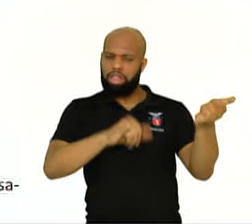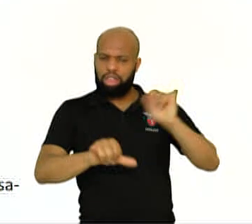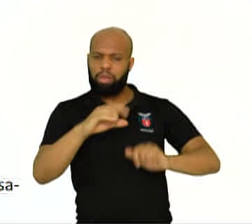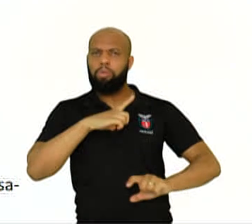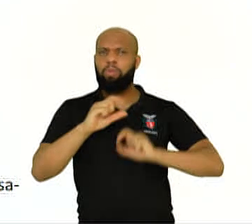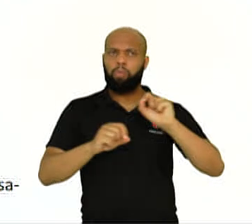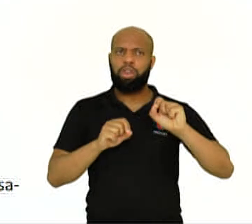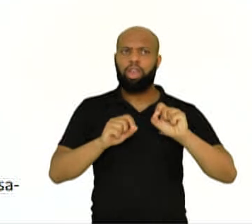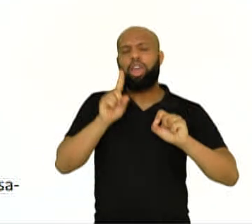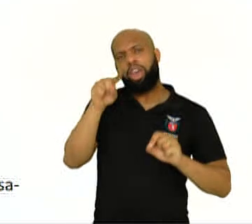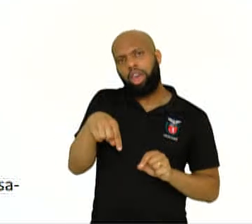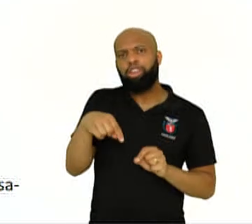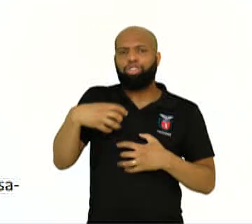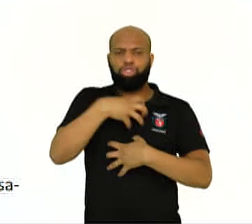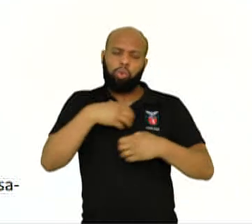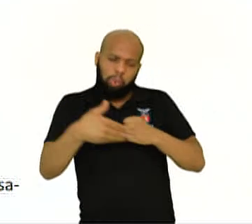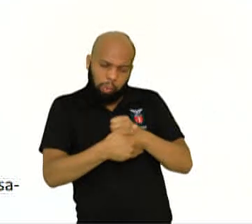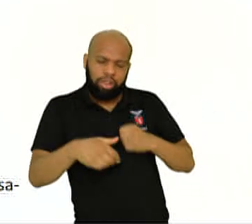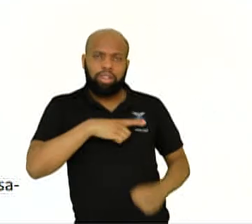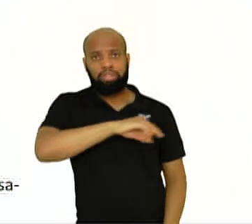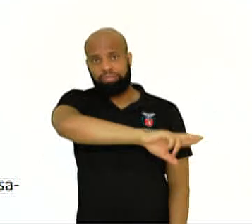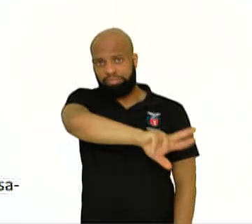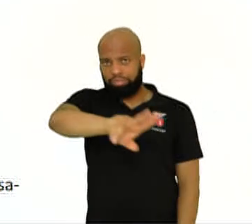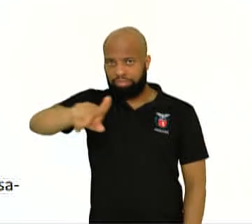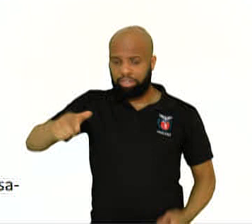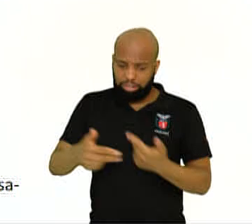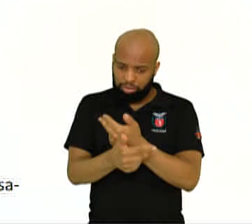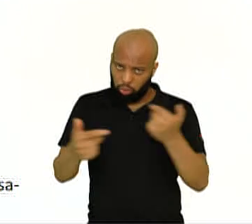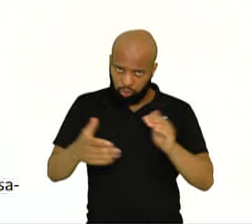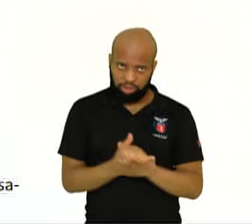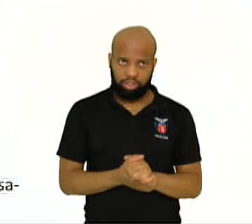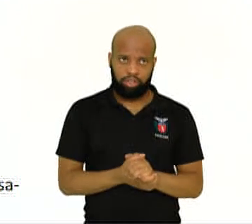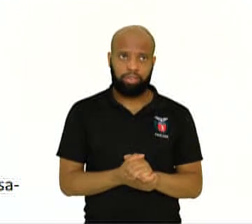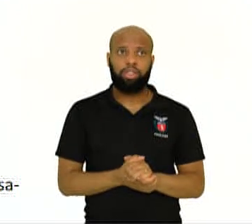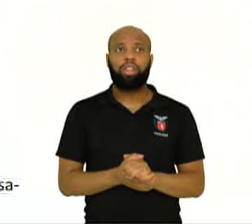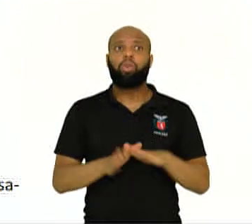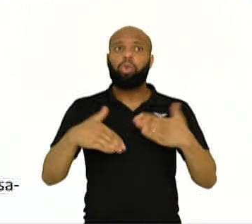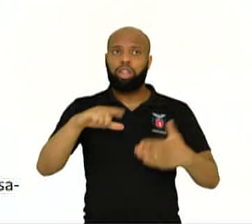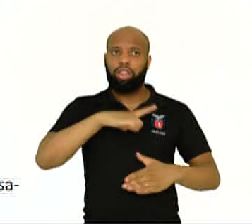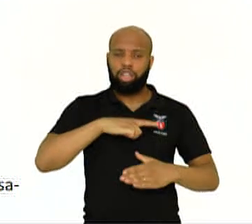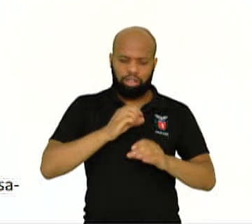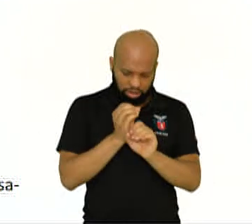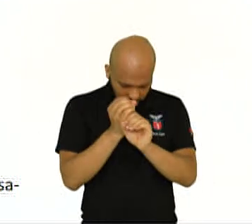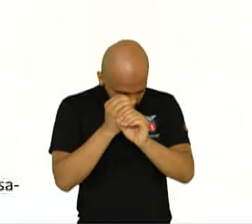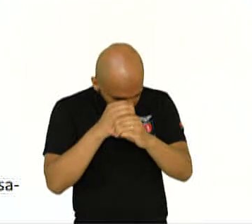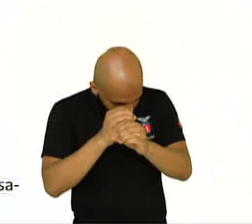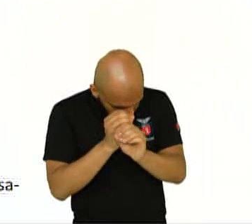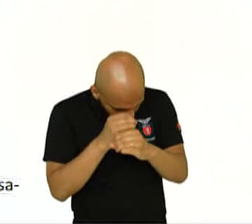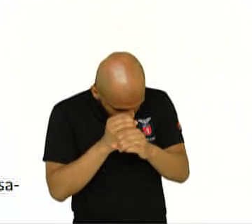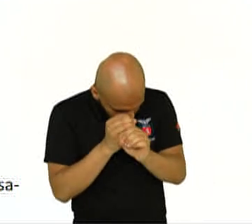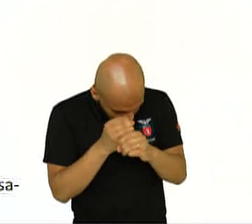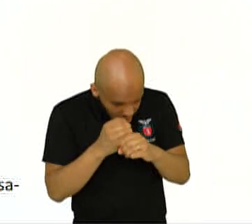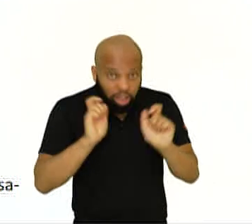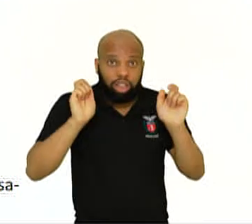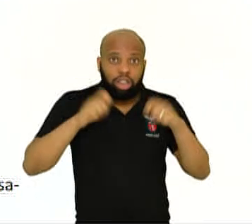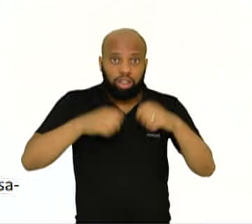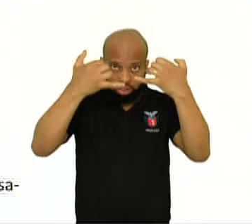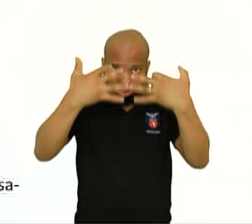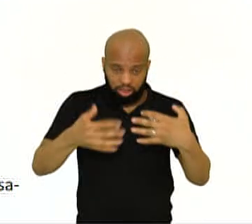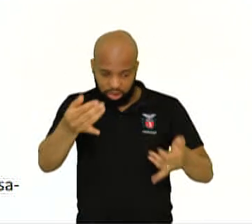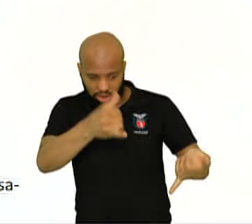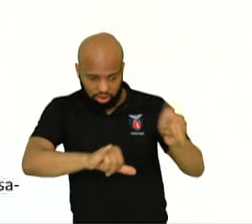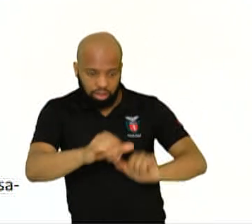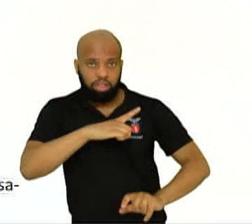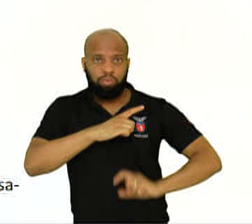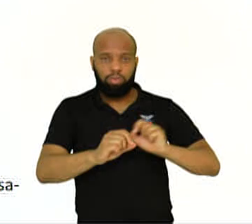constituídos basicamente de várias substâncias. Em nível microscópico, podemos dizer que um elemento